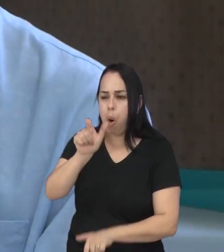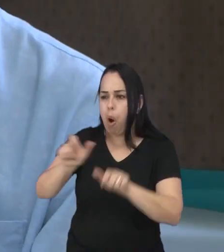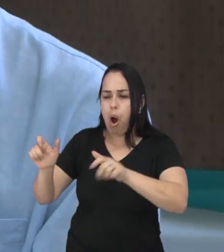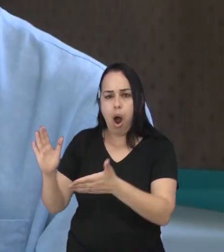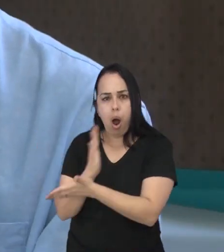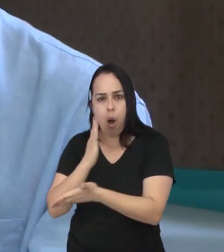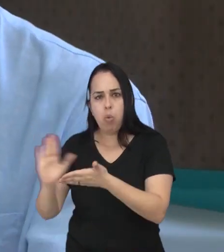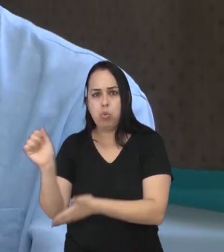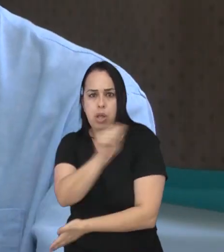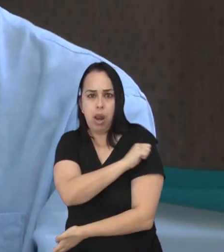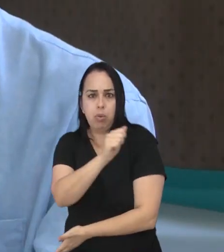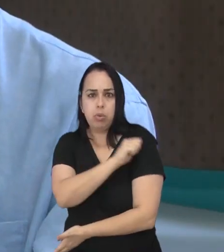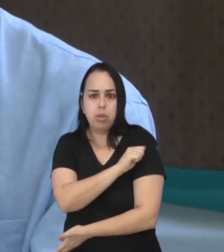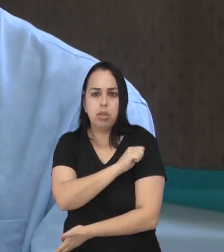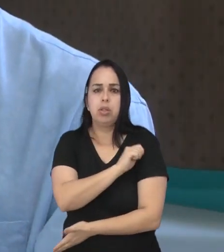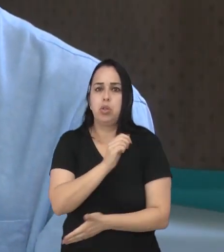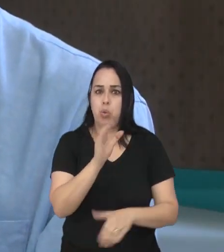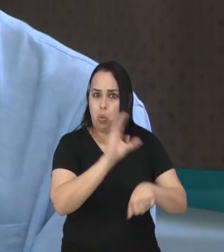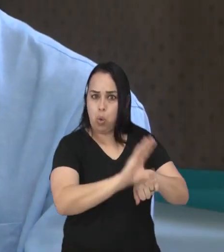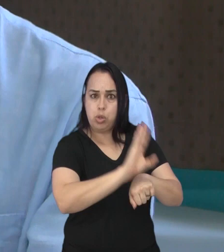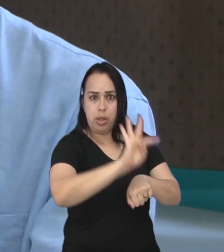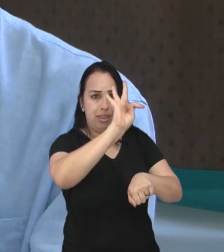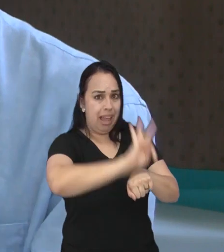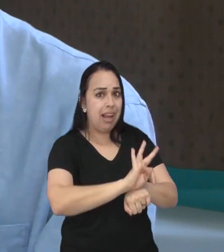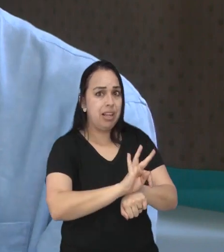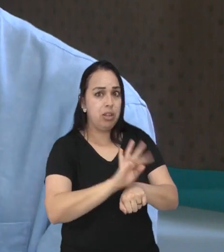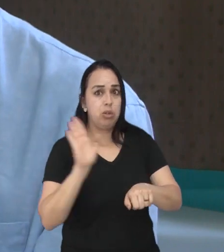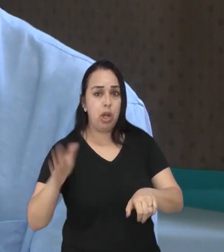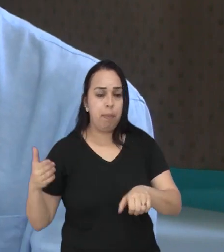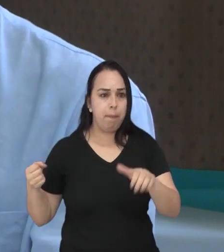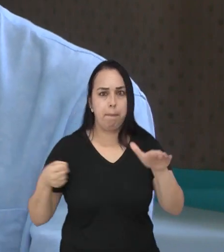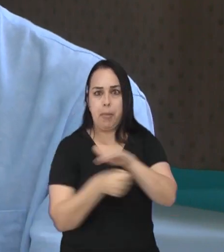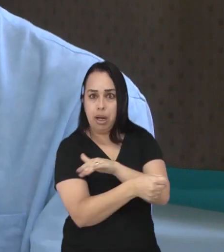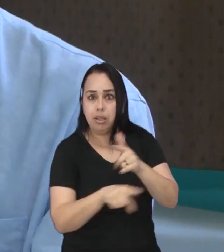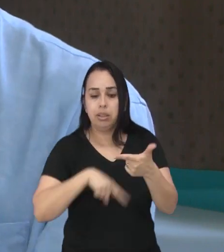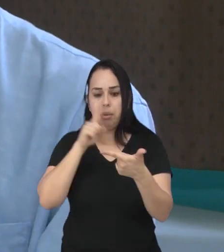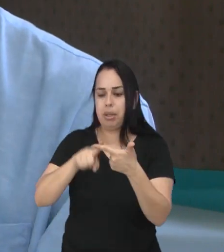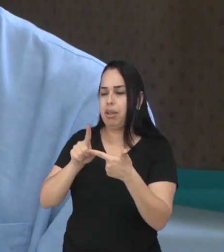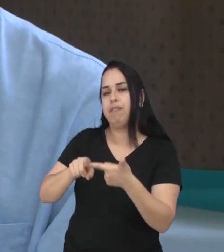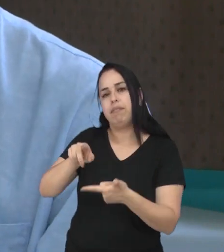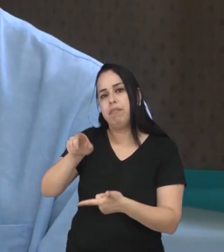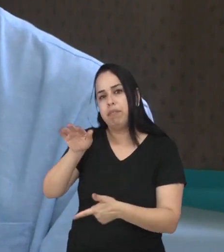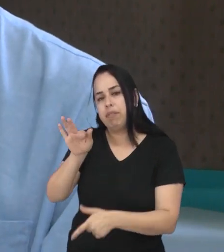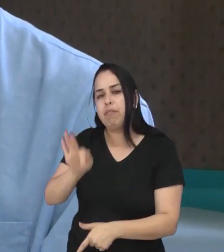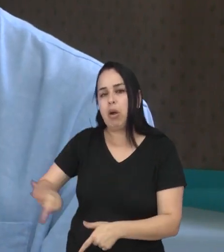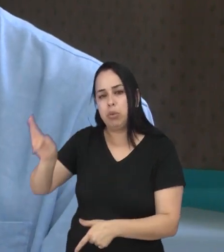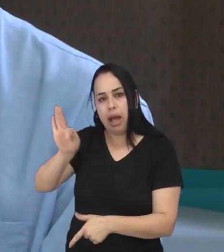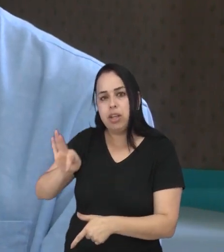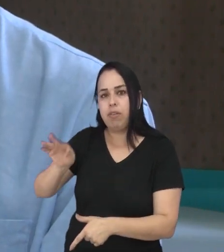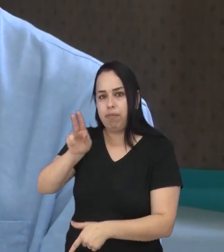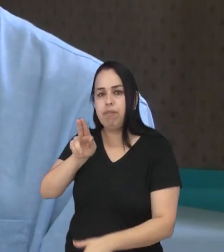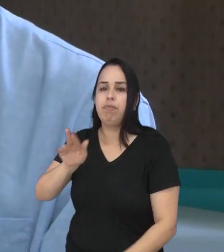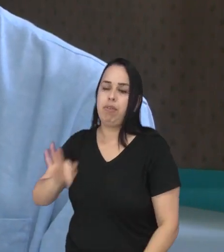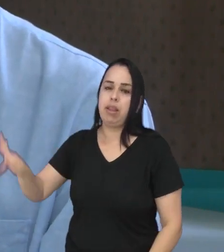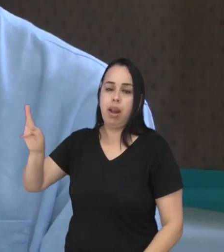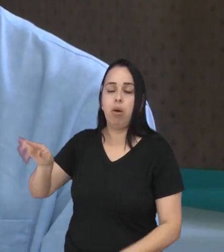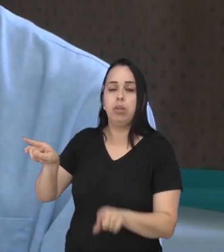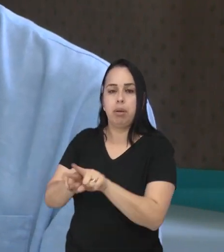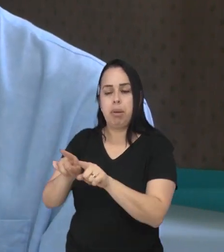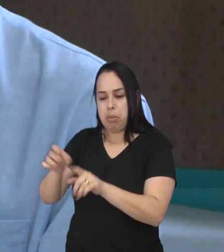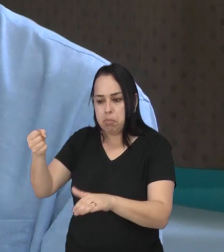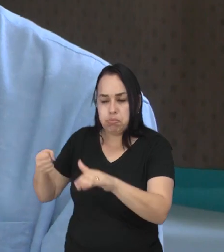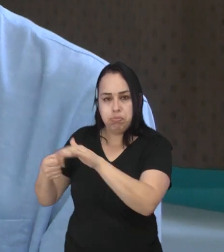estudantes indo bem em cursos técnicos, também entrando em universidades federais, a partir desse